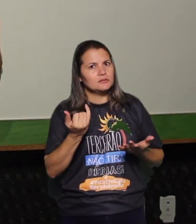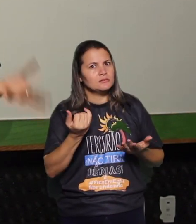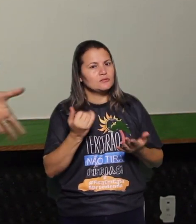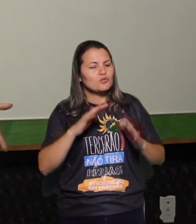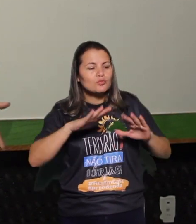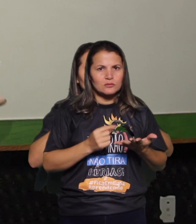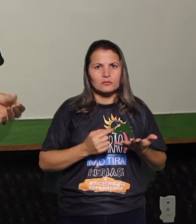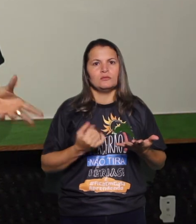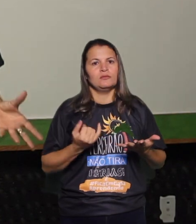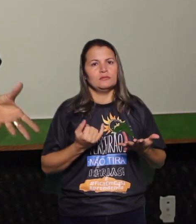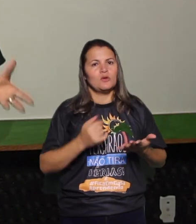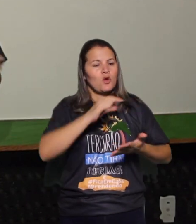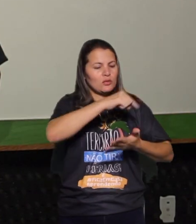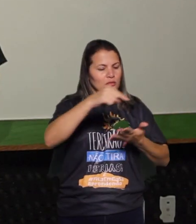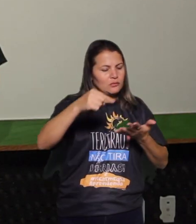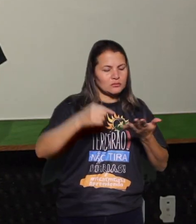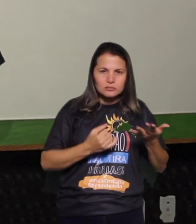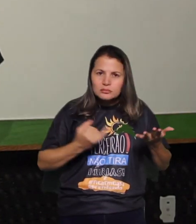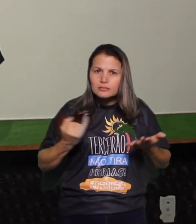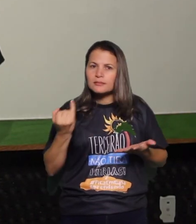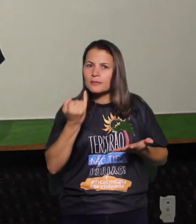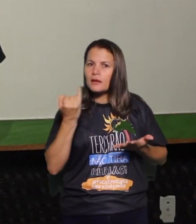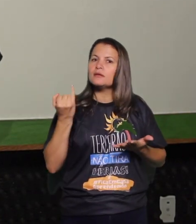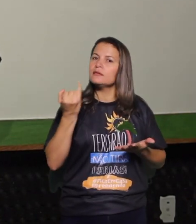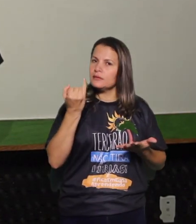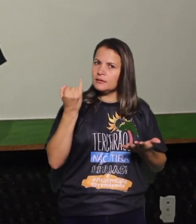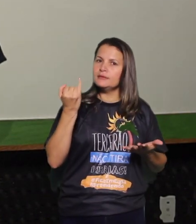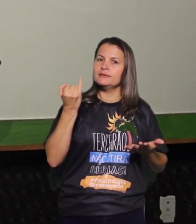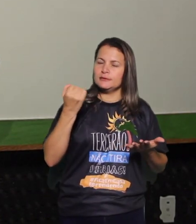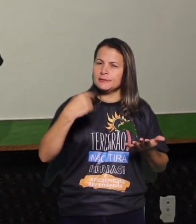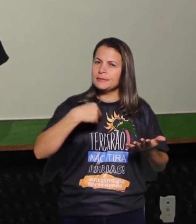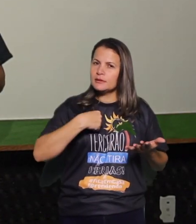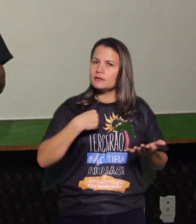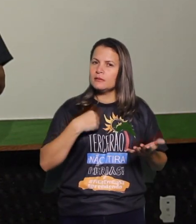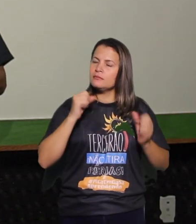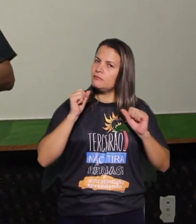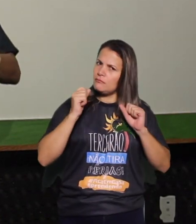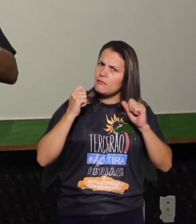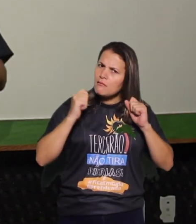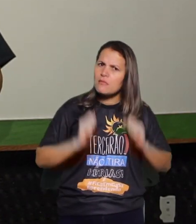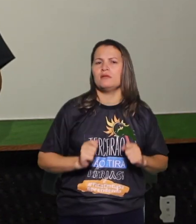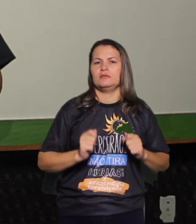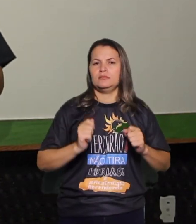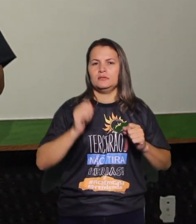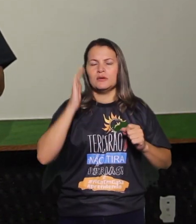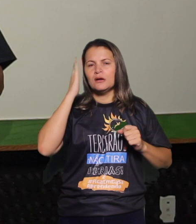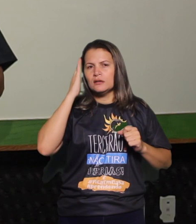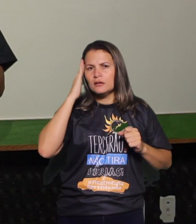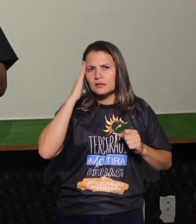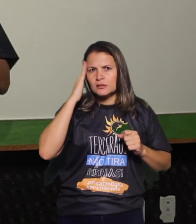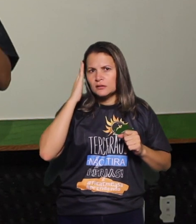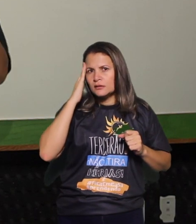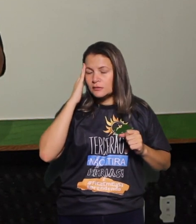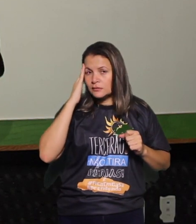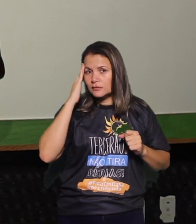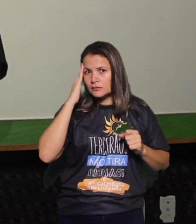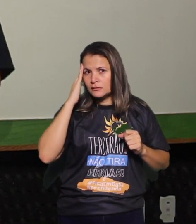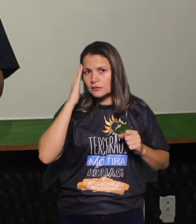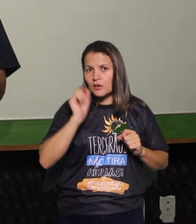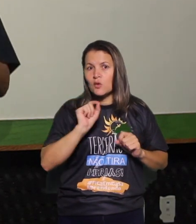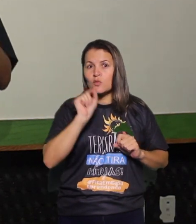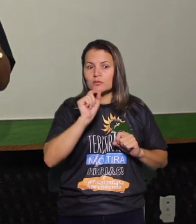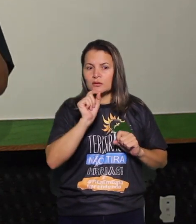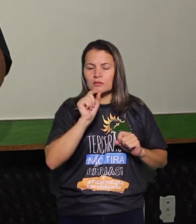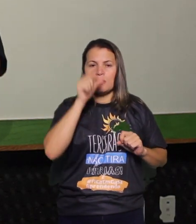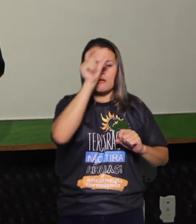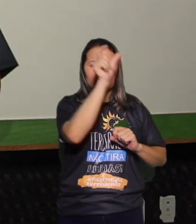conversa, do diálogo. Tudo isso é levado em conta para que eu possa entender aquilo que o